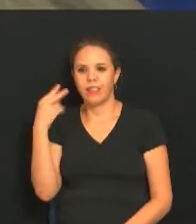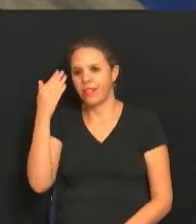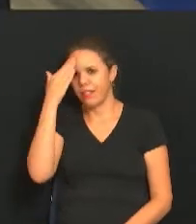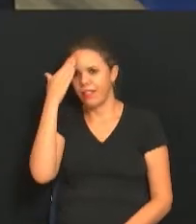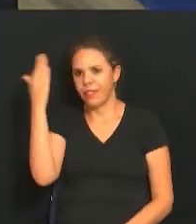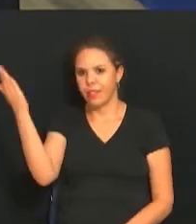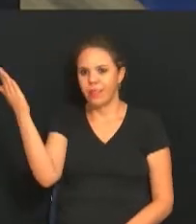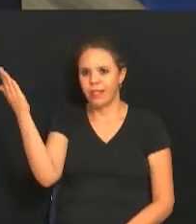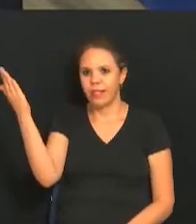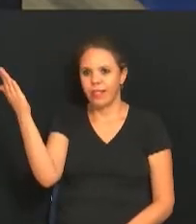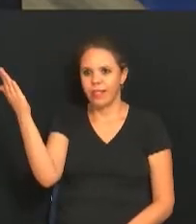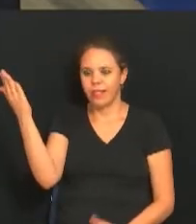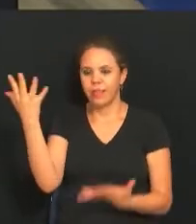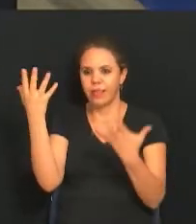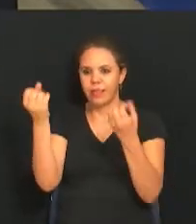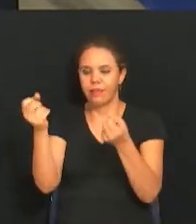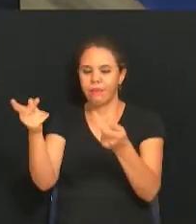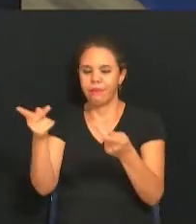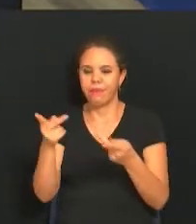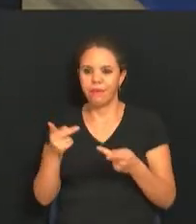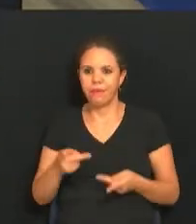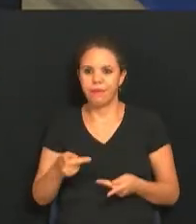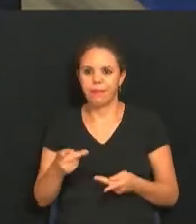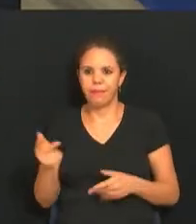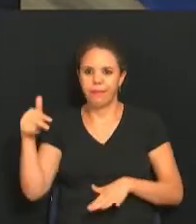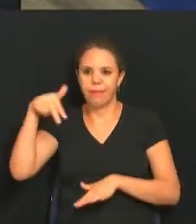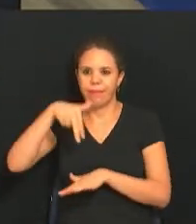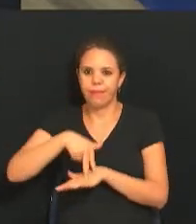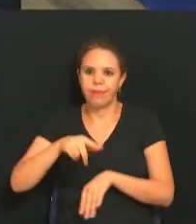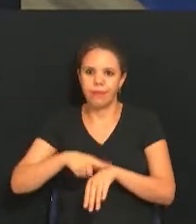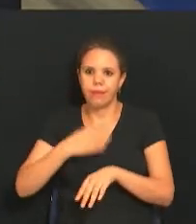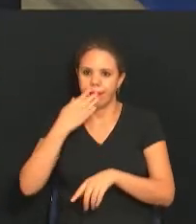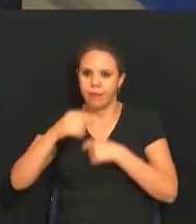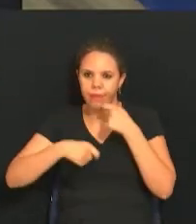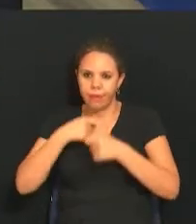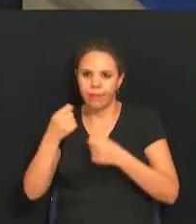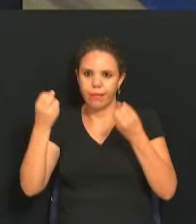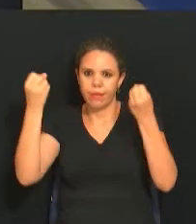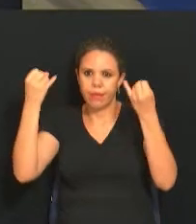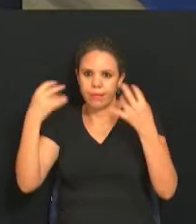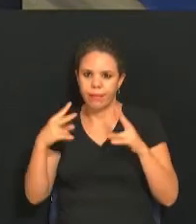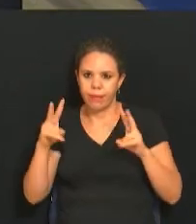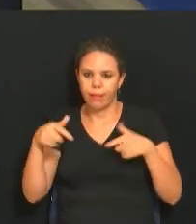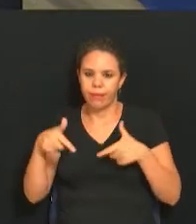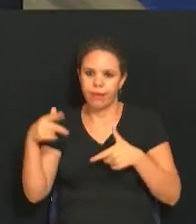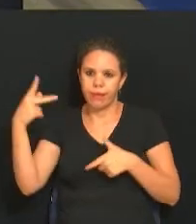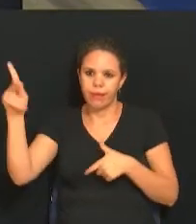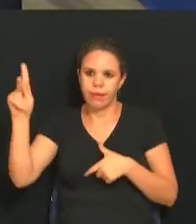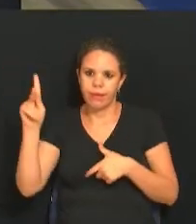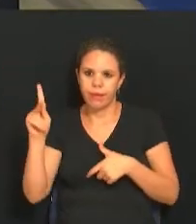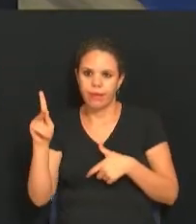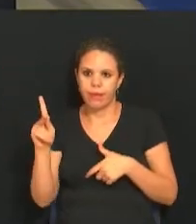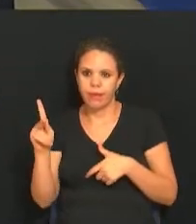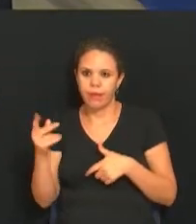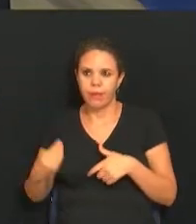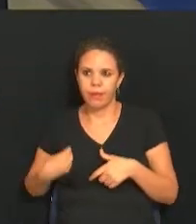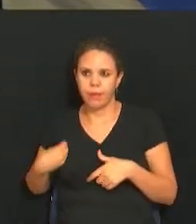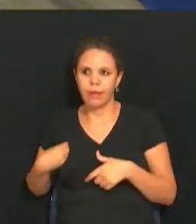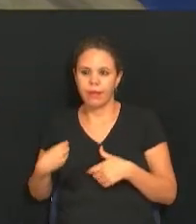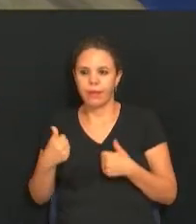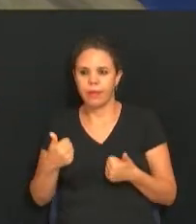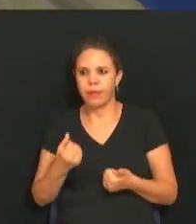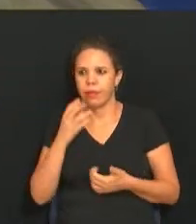obrigada, viu, por aceitar o nosso convite, vir aqui na hora do almoço e falar um pouquinho sobre os seus trabalhos ao vivo. Boa